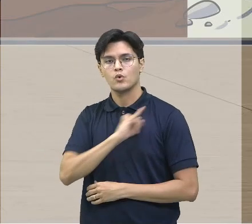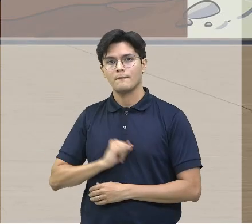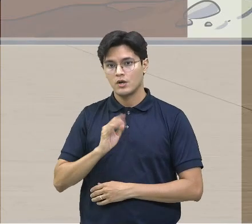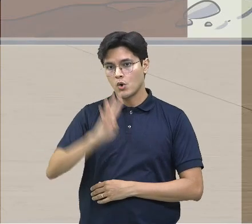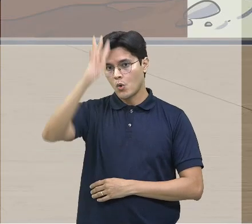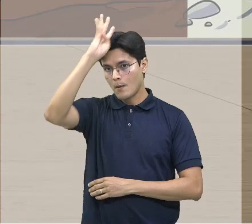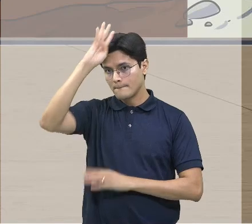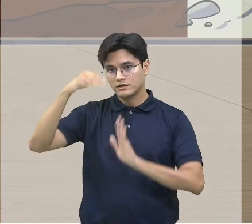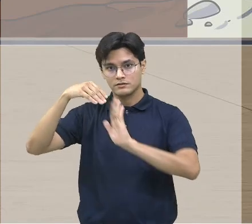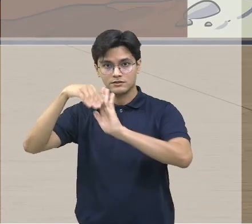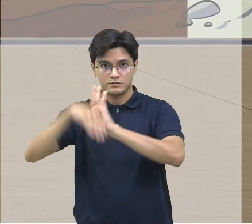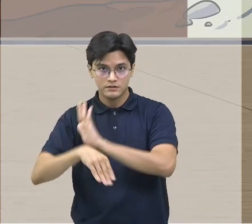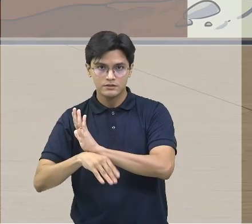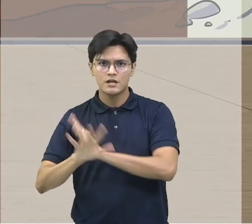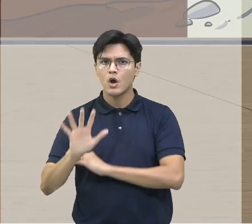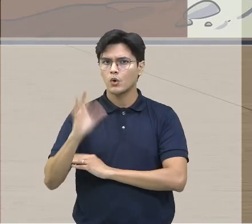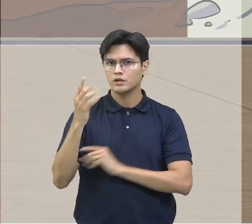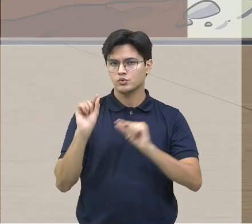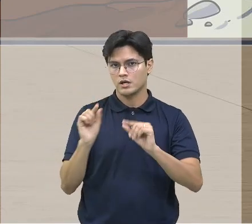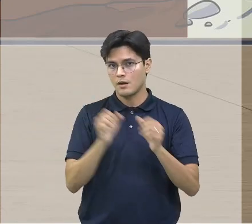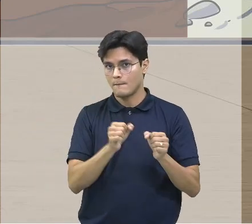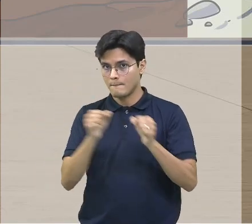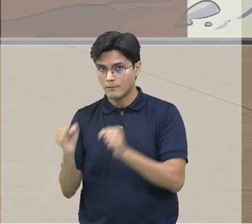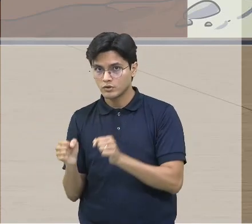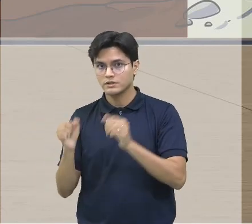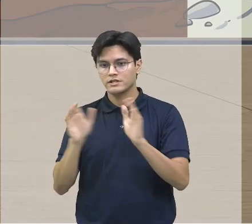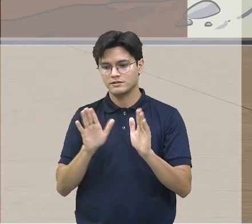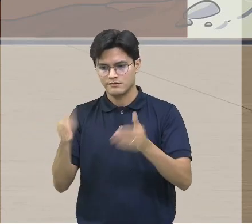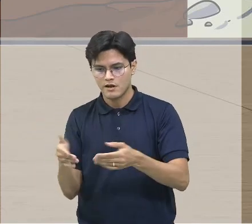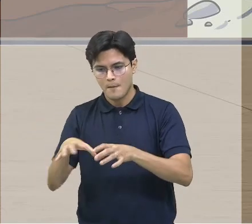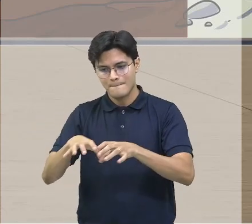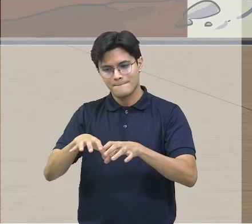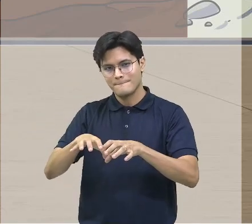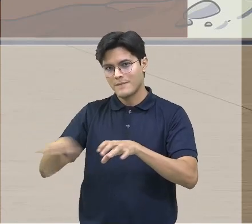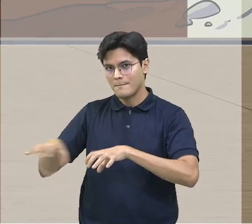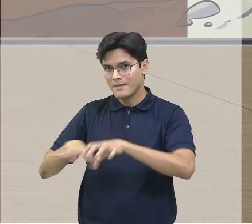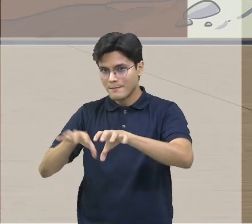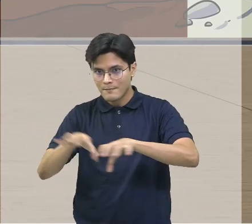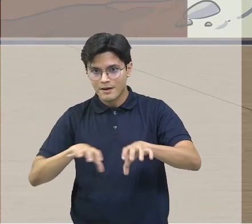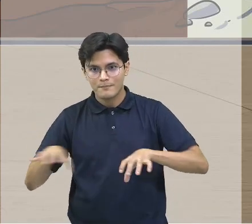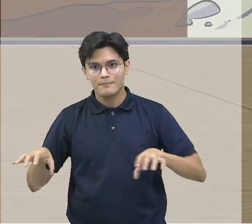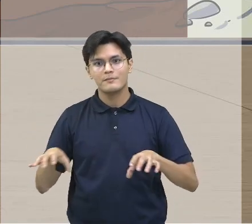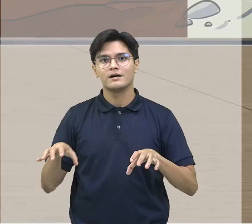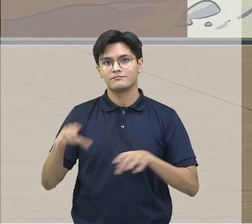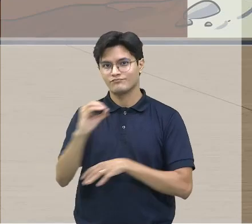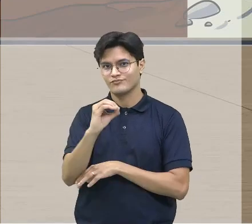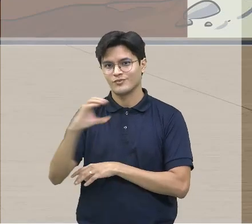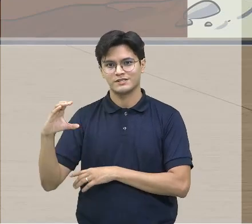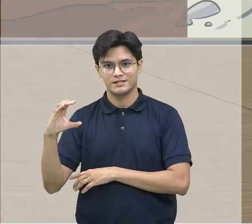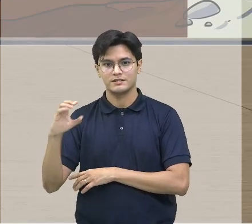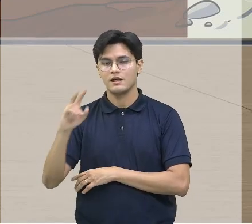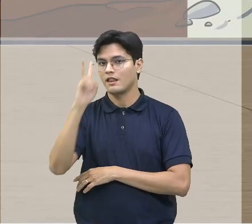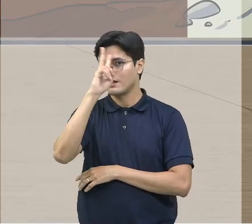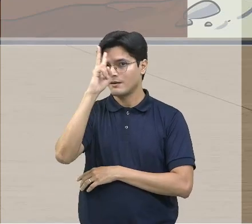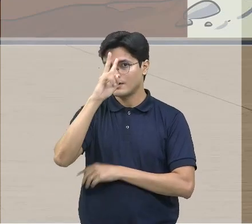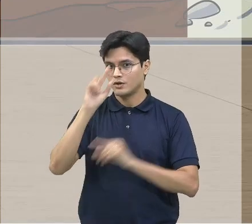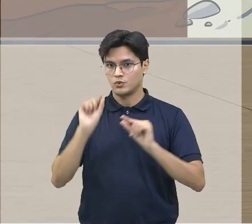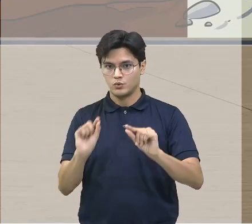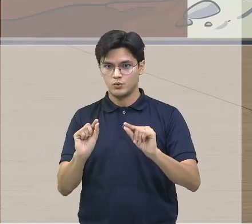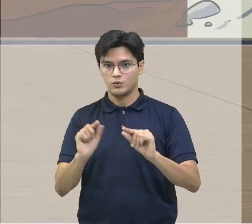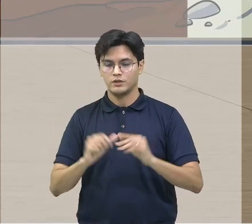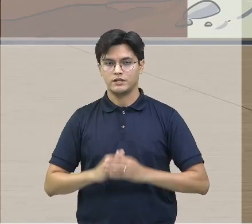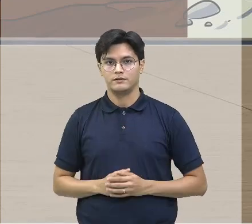de desintegração do poder centralizado do Império Romano no Ocidente. Lembrando que nesse momento o